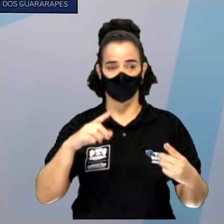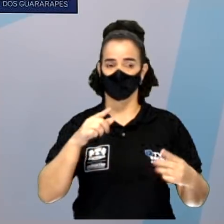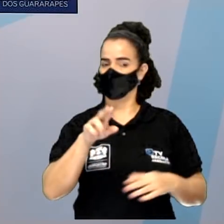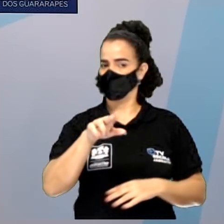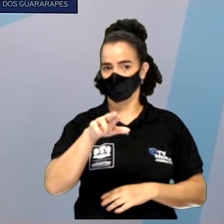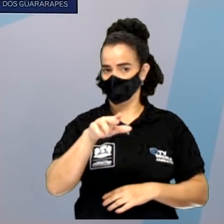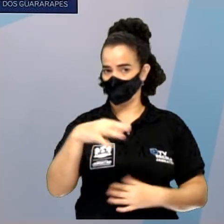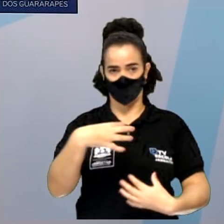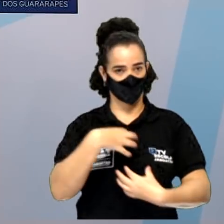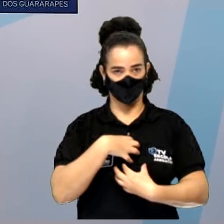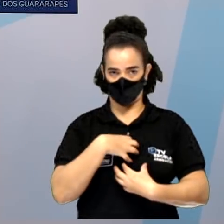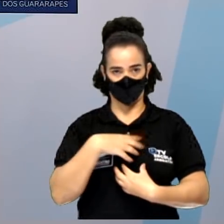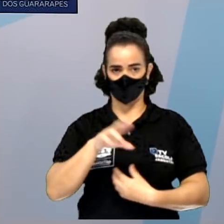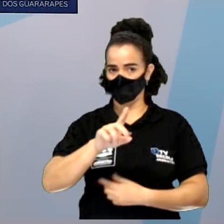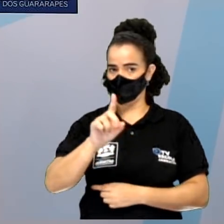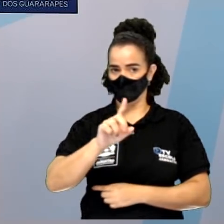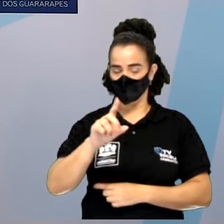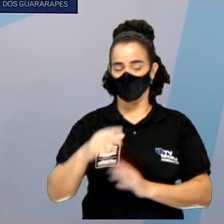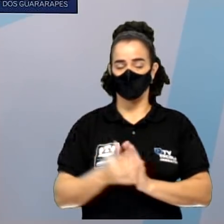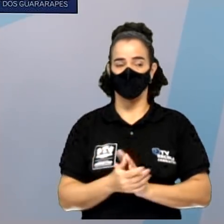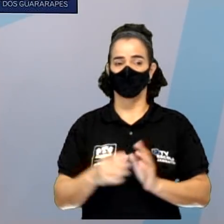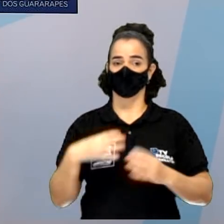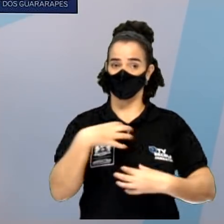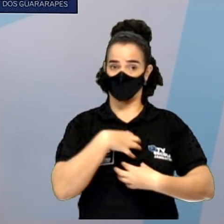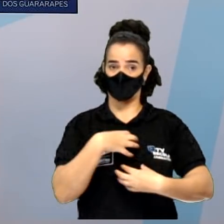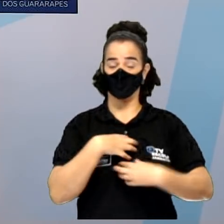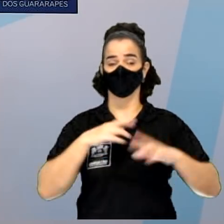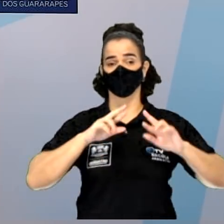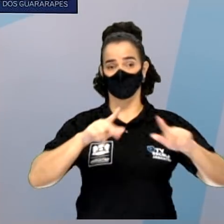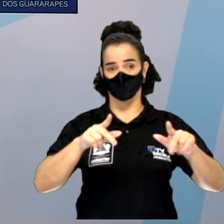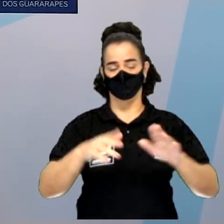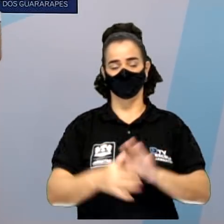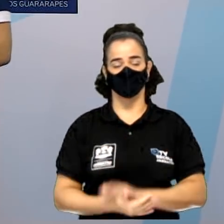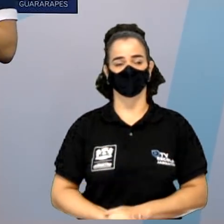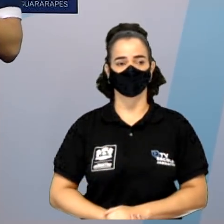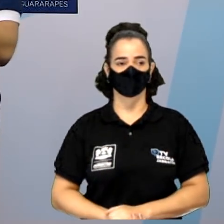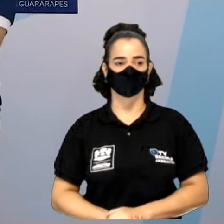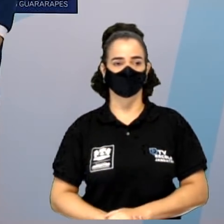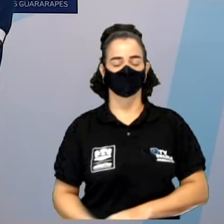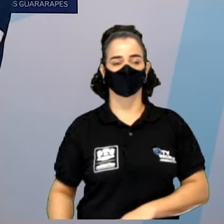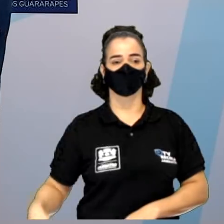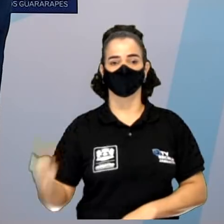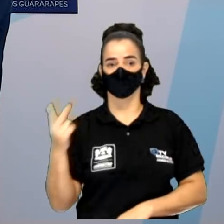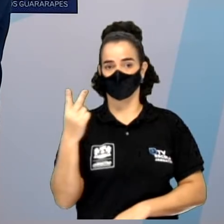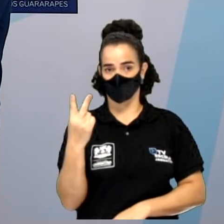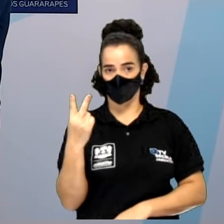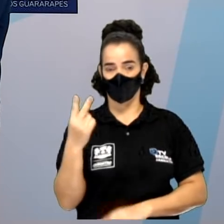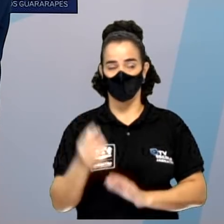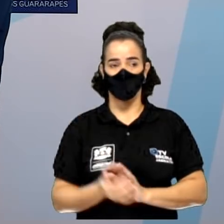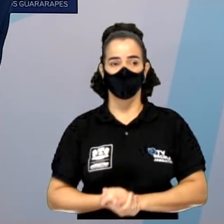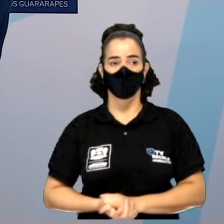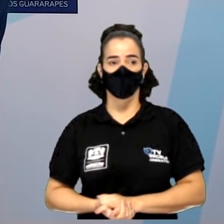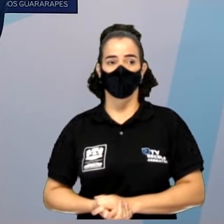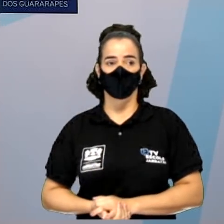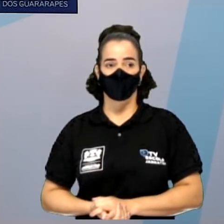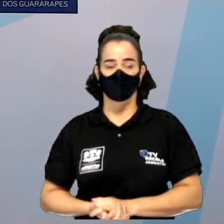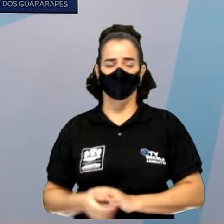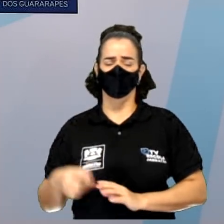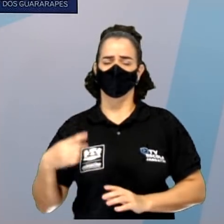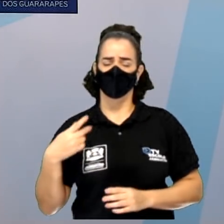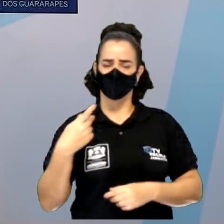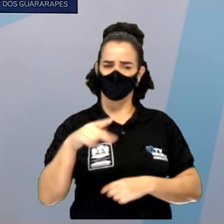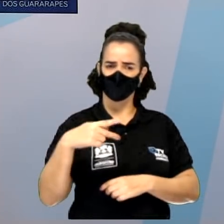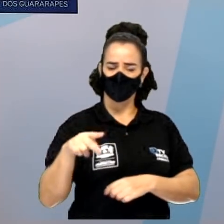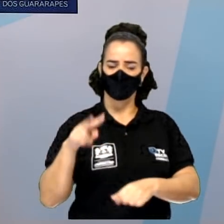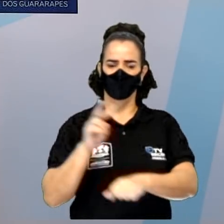elas não são iguais, são sentidos diferentes. Olha o item 2. Os determinantes sua protegida e